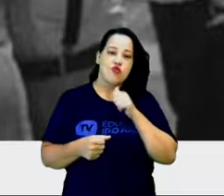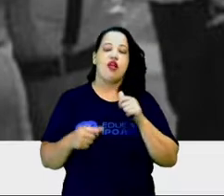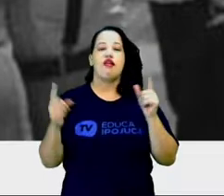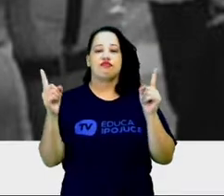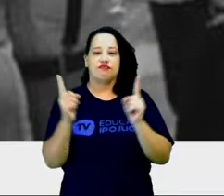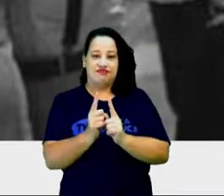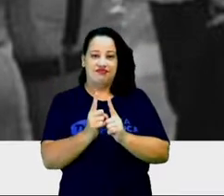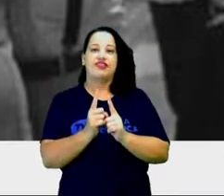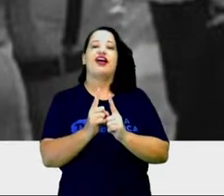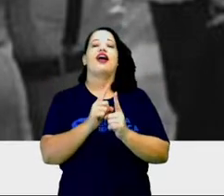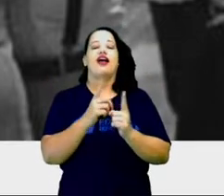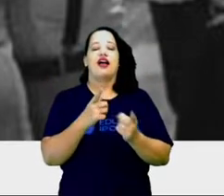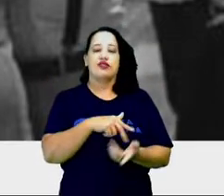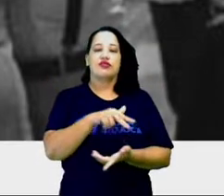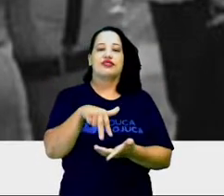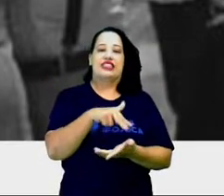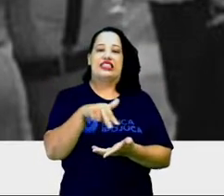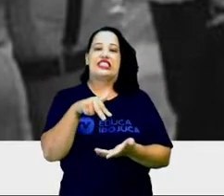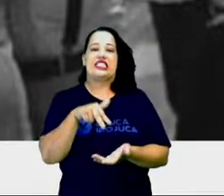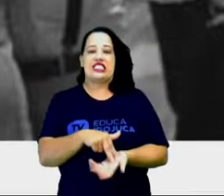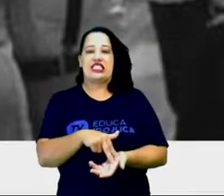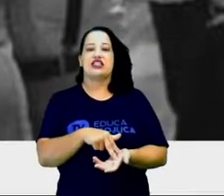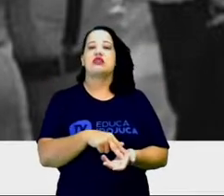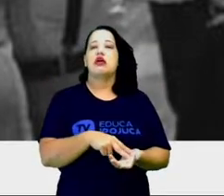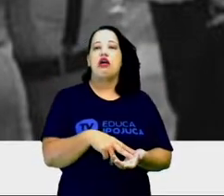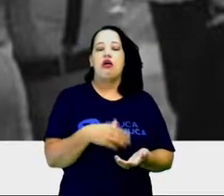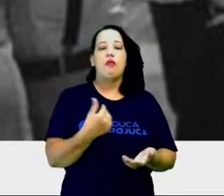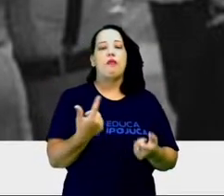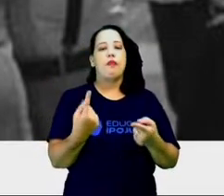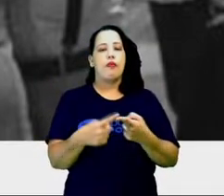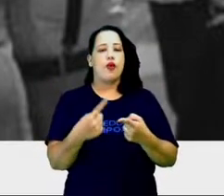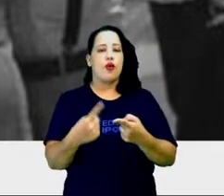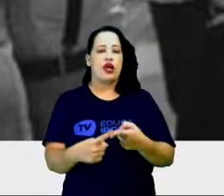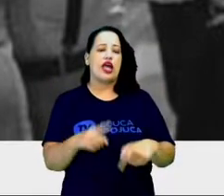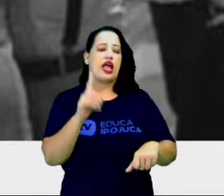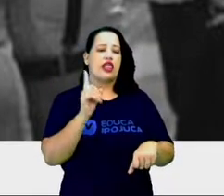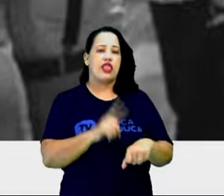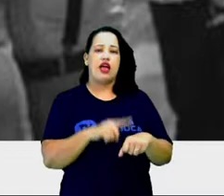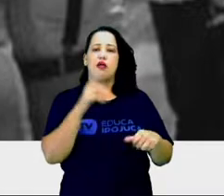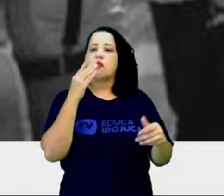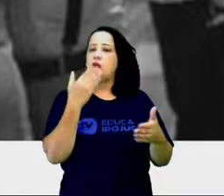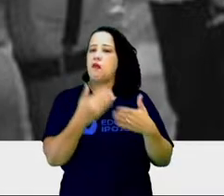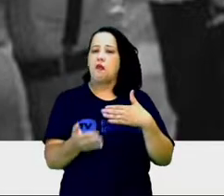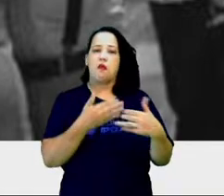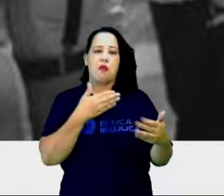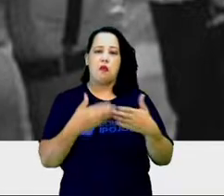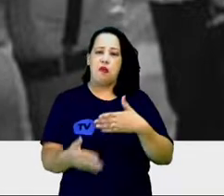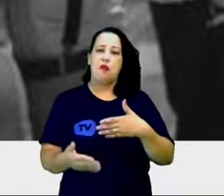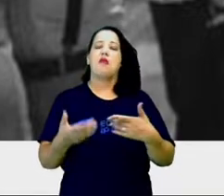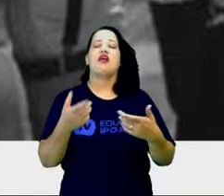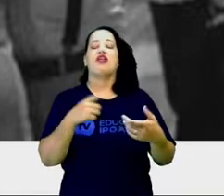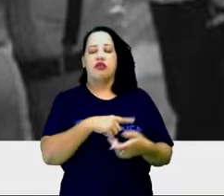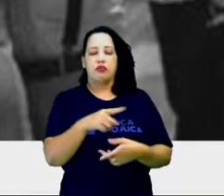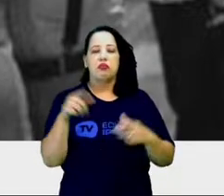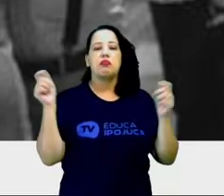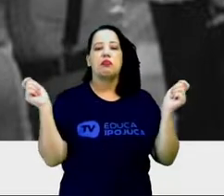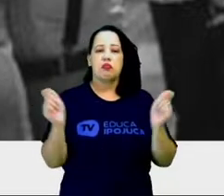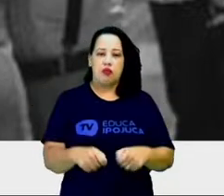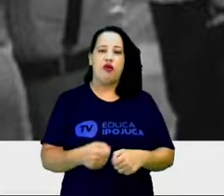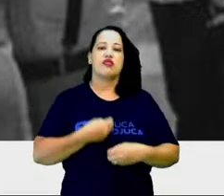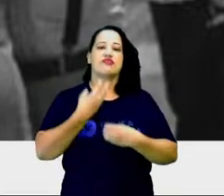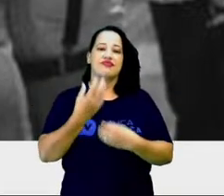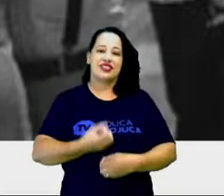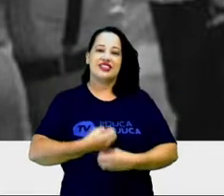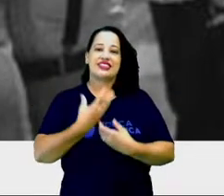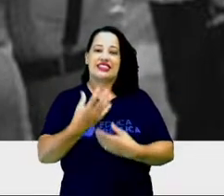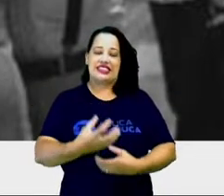Ou seja, não existe tempo nem momento para você participar de uma dança, expressar seu sentimento nesse momento.